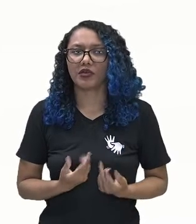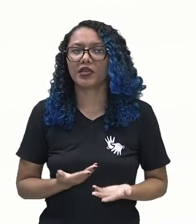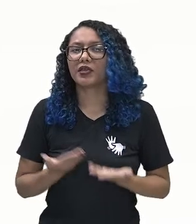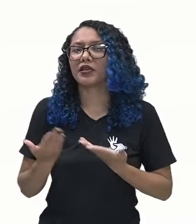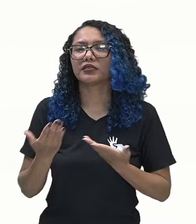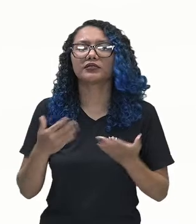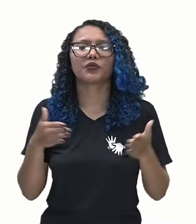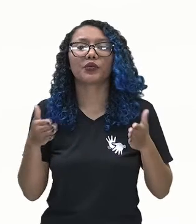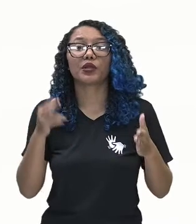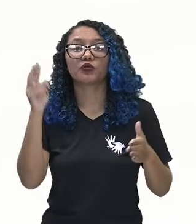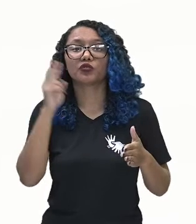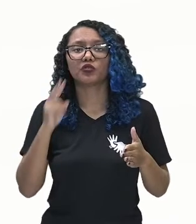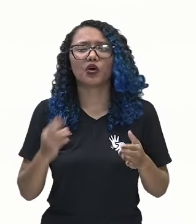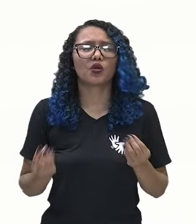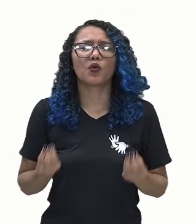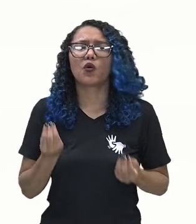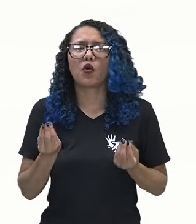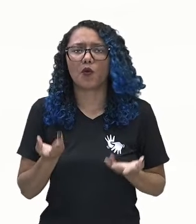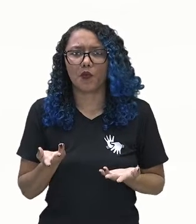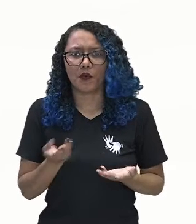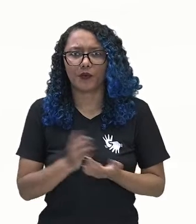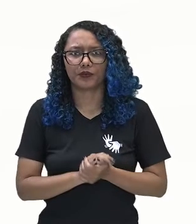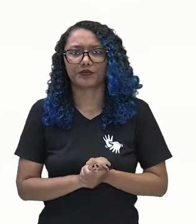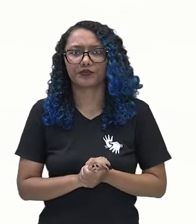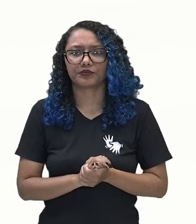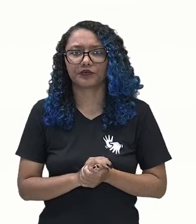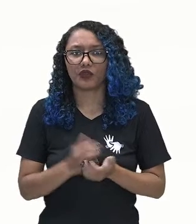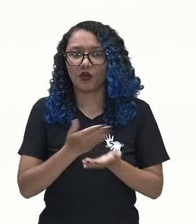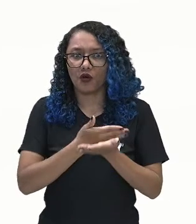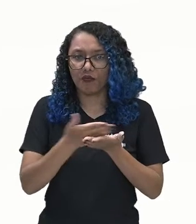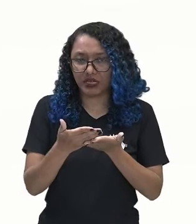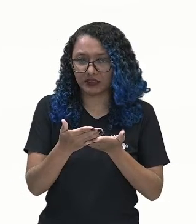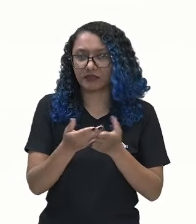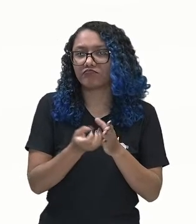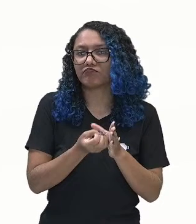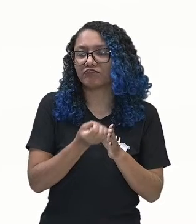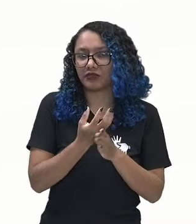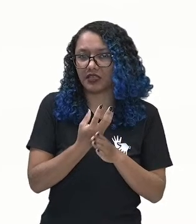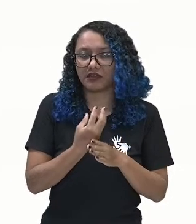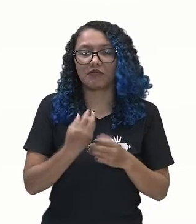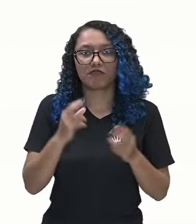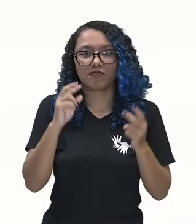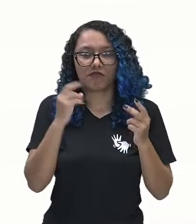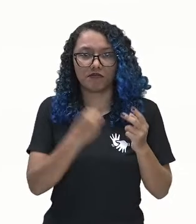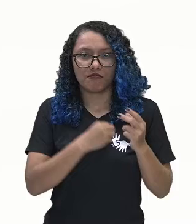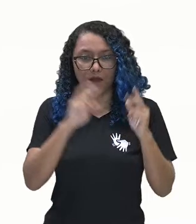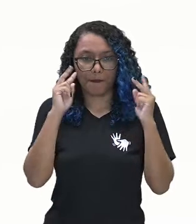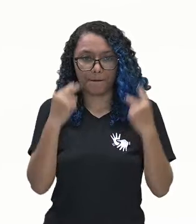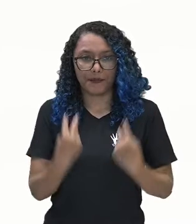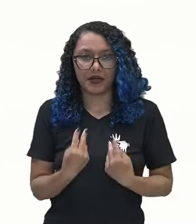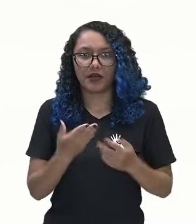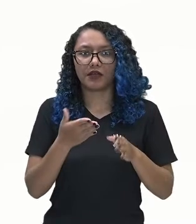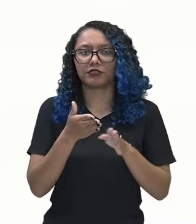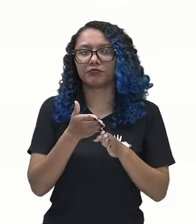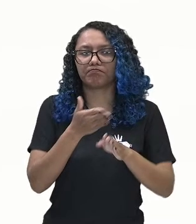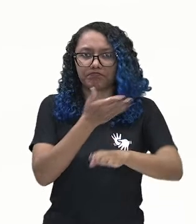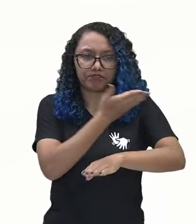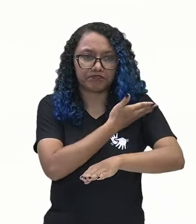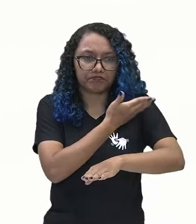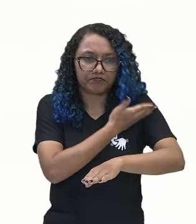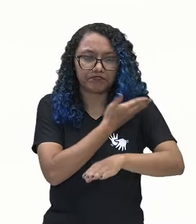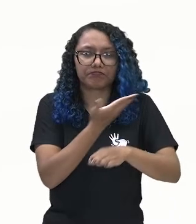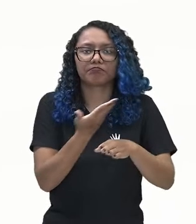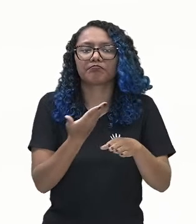histórico, eu já vou contabilizar do surgimento do homem, né? Ali no período da pré-história,